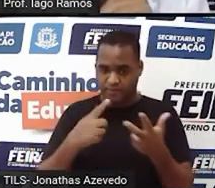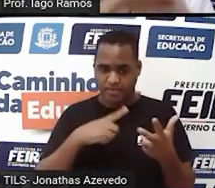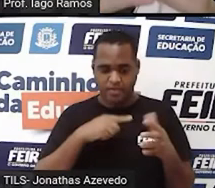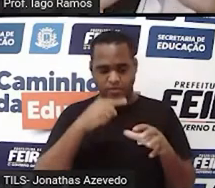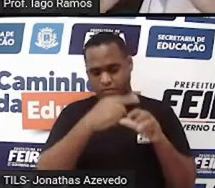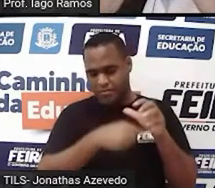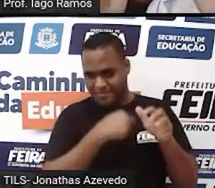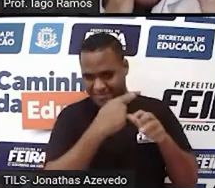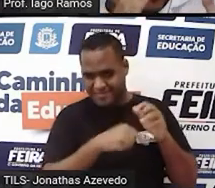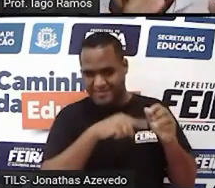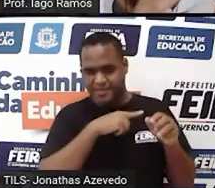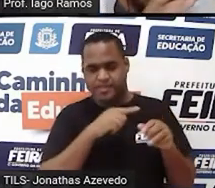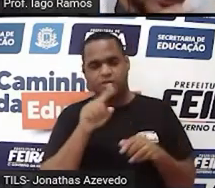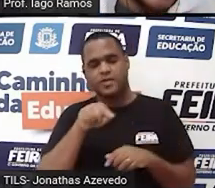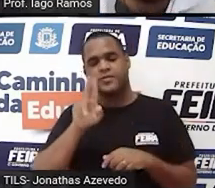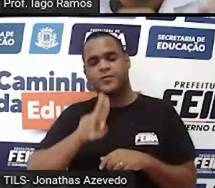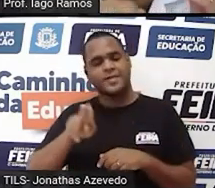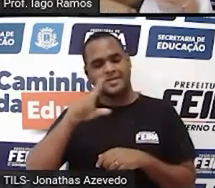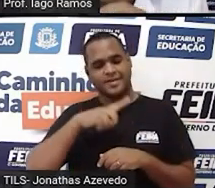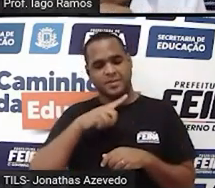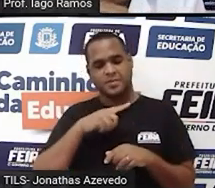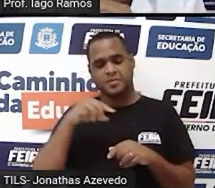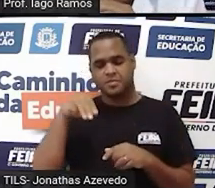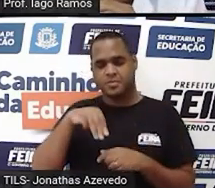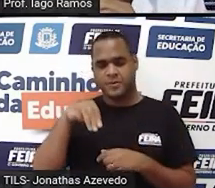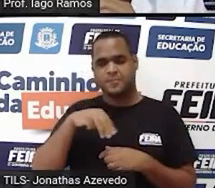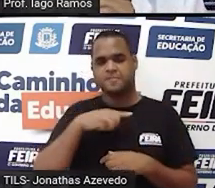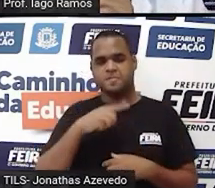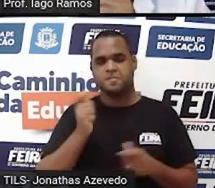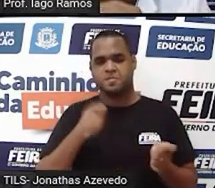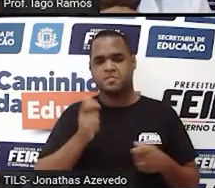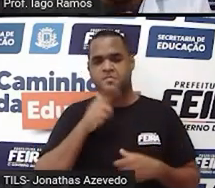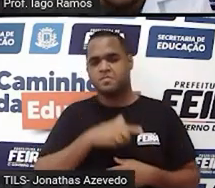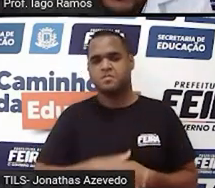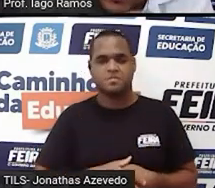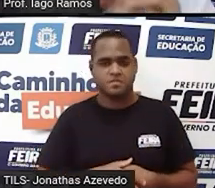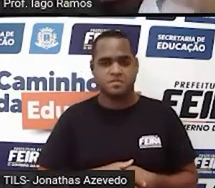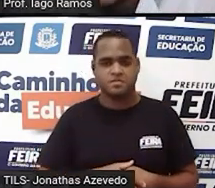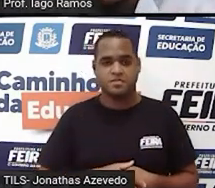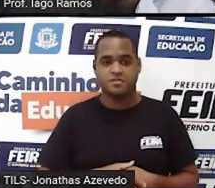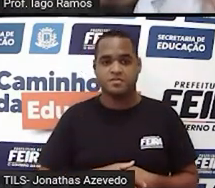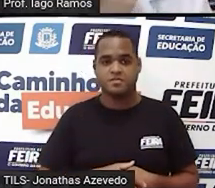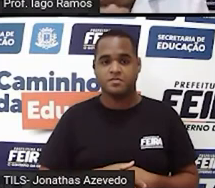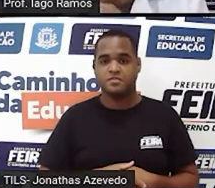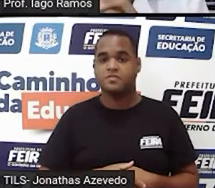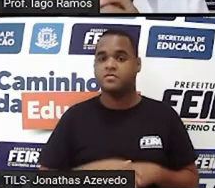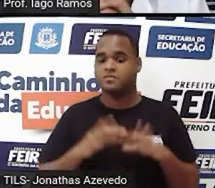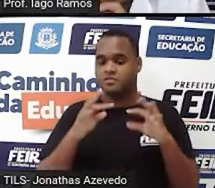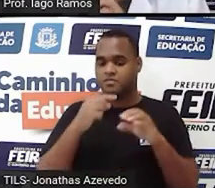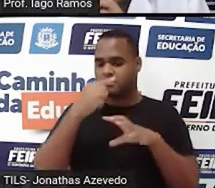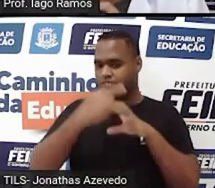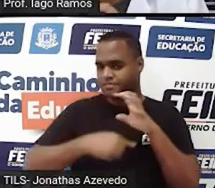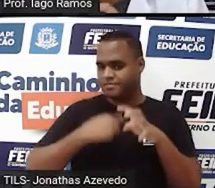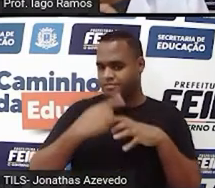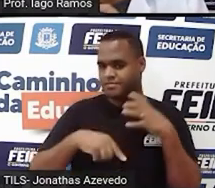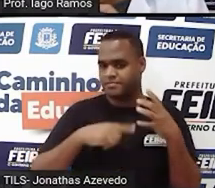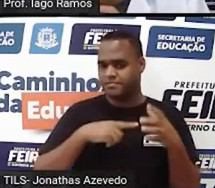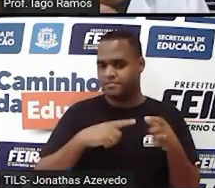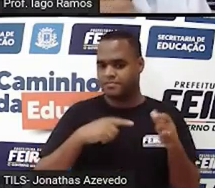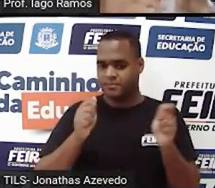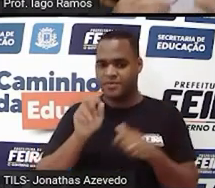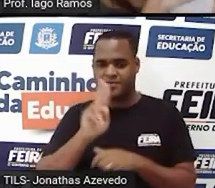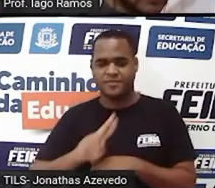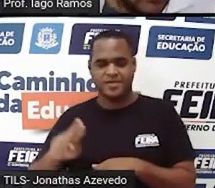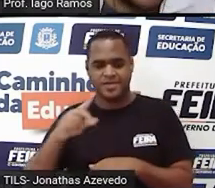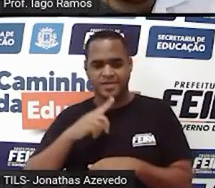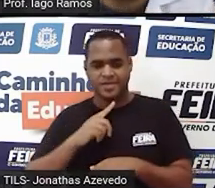partes do mundo a gente vai usar como medida um metro o tempo em todo mundo a gente vai usar